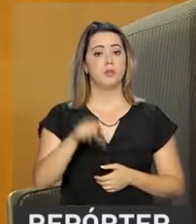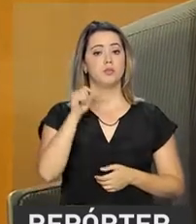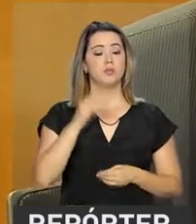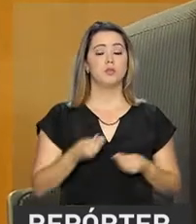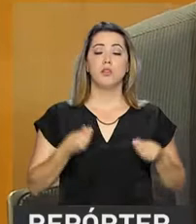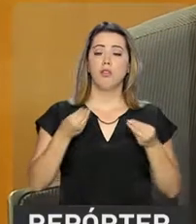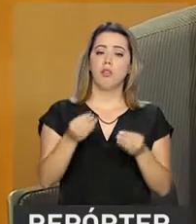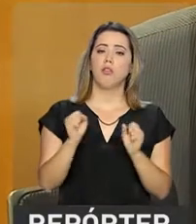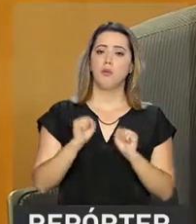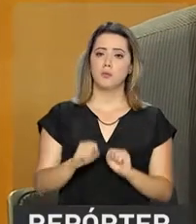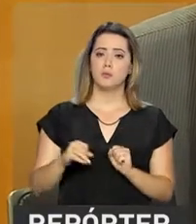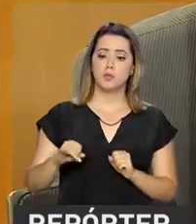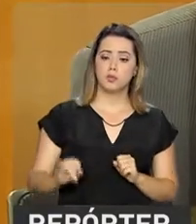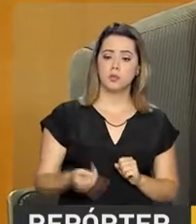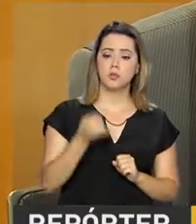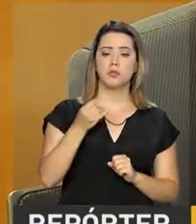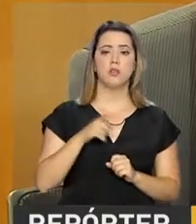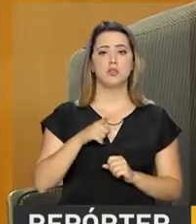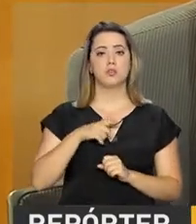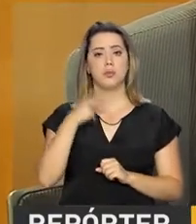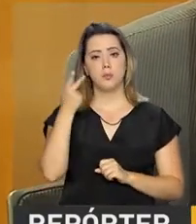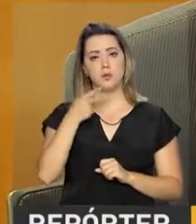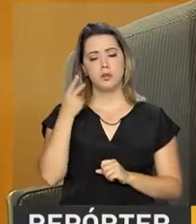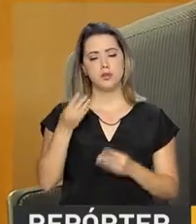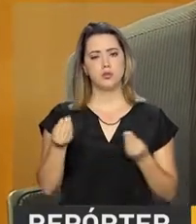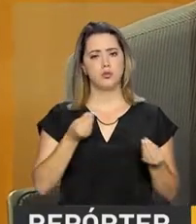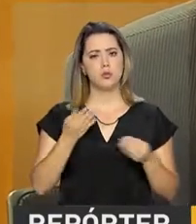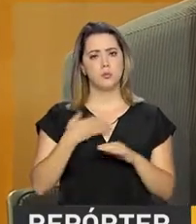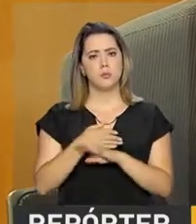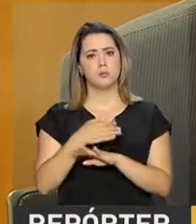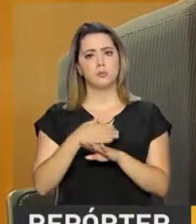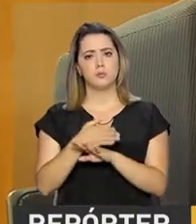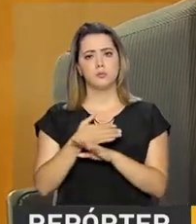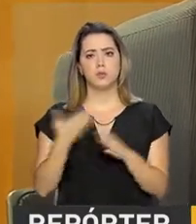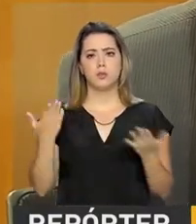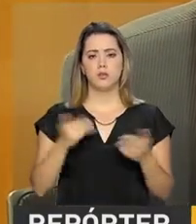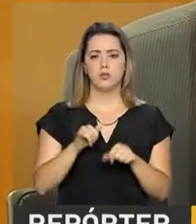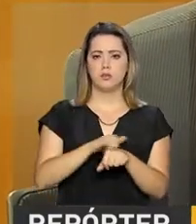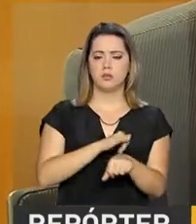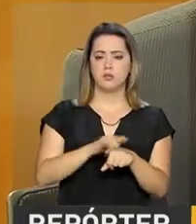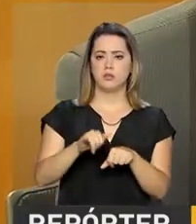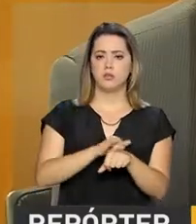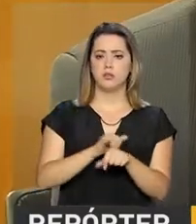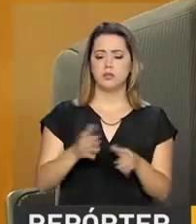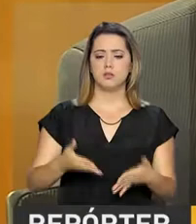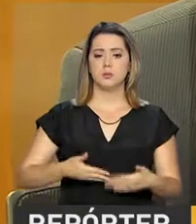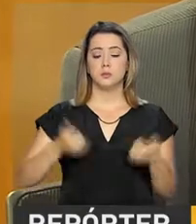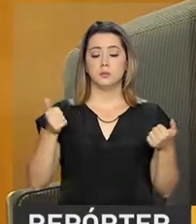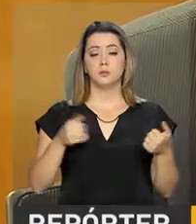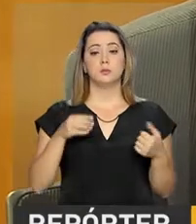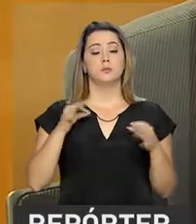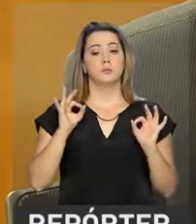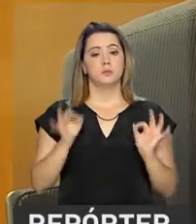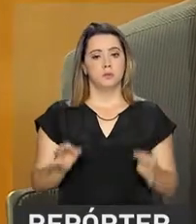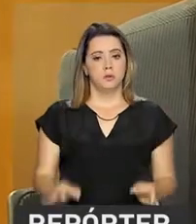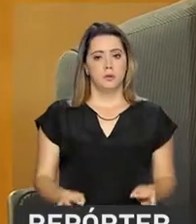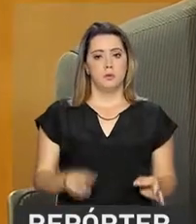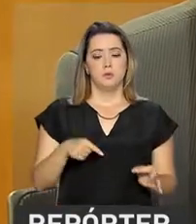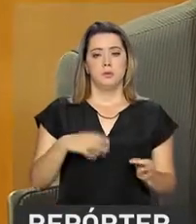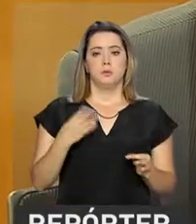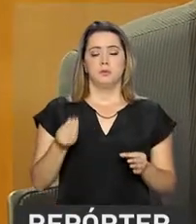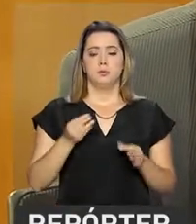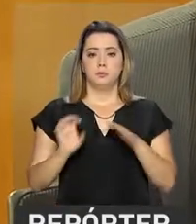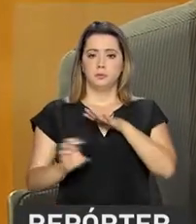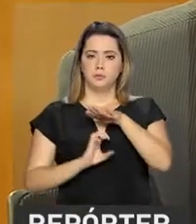de políticas públicas pode acessar o mercado de uma forma mais estruturada está mais preparado por dia enquanto empresa para que ele